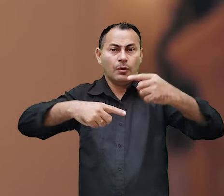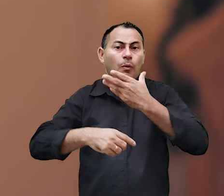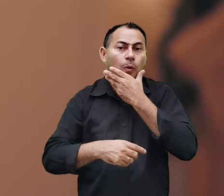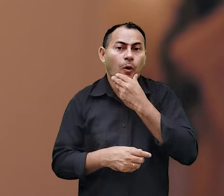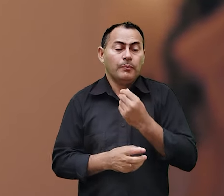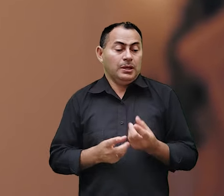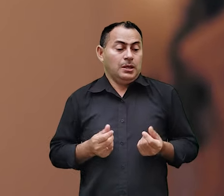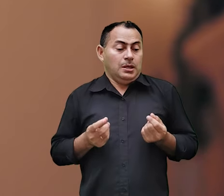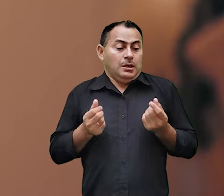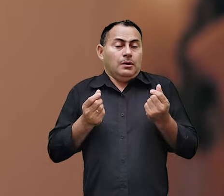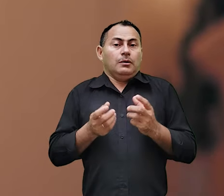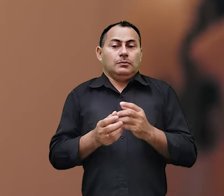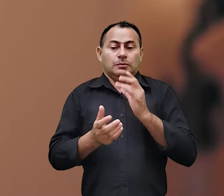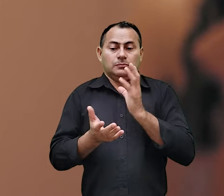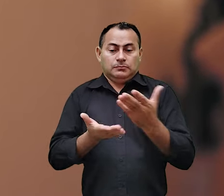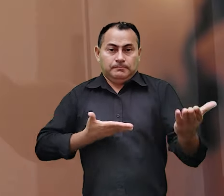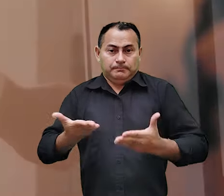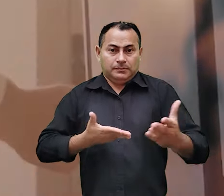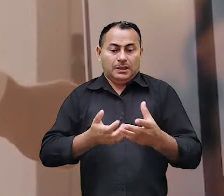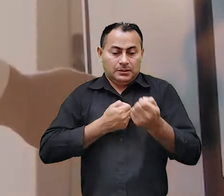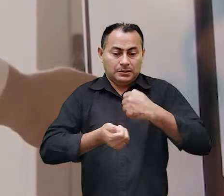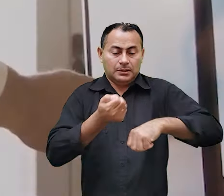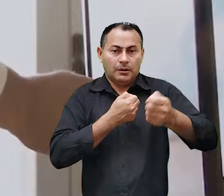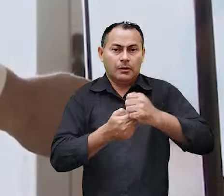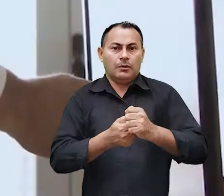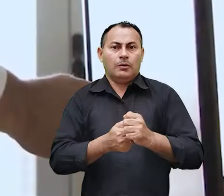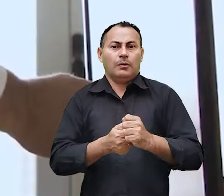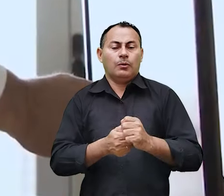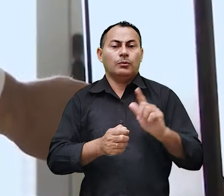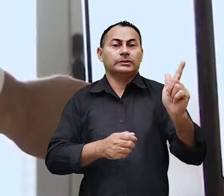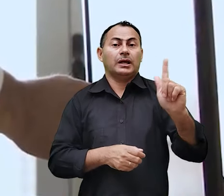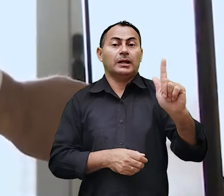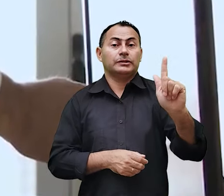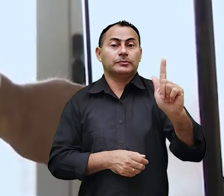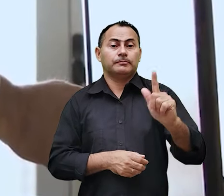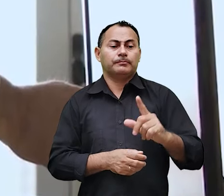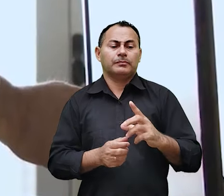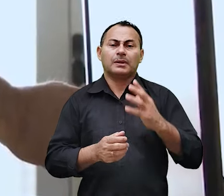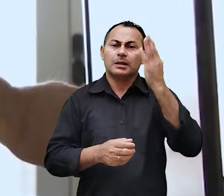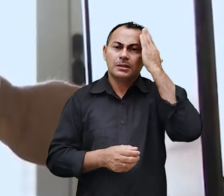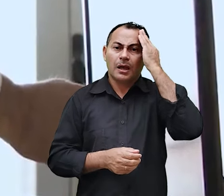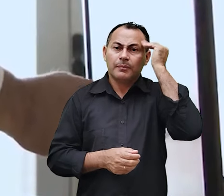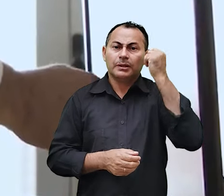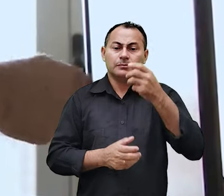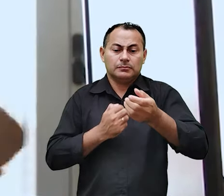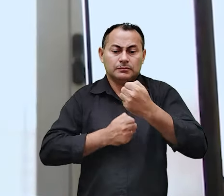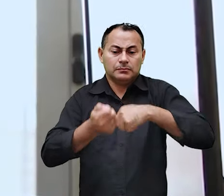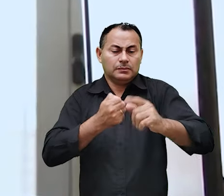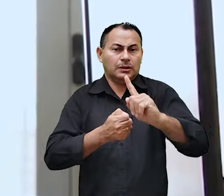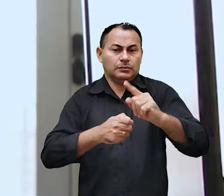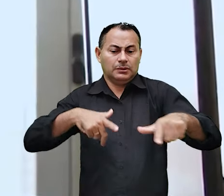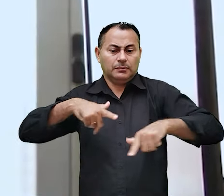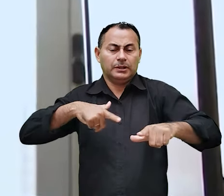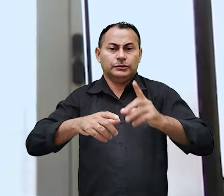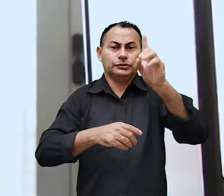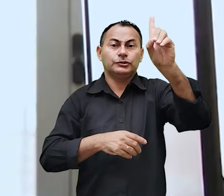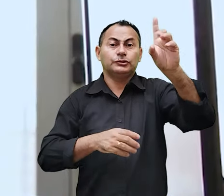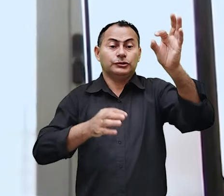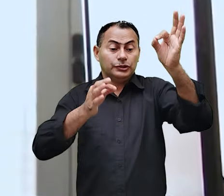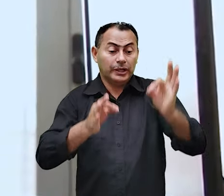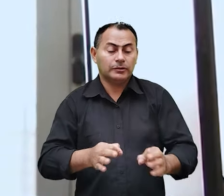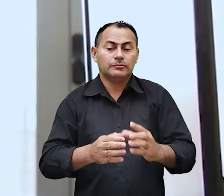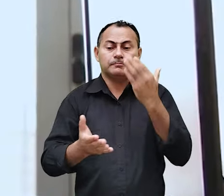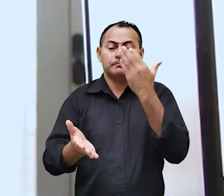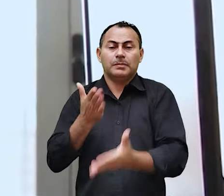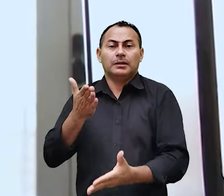história que trata de um homem muito rico que conta com os serviços de um administrador ou um gerente. Ele fica sabendo que seu administrador não está